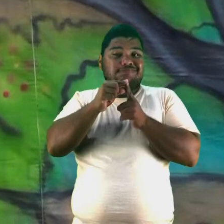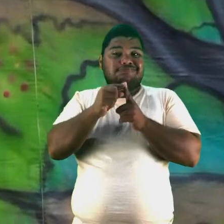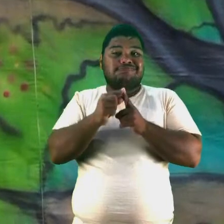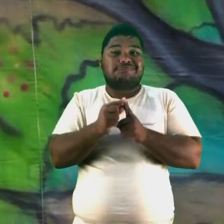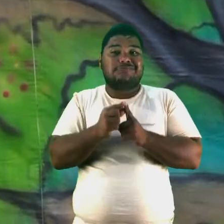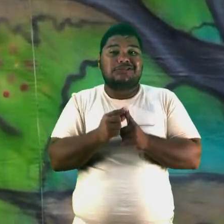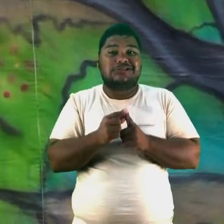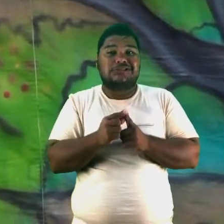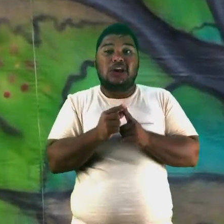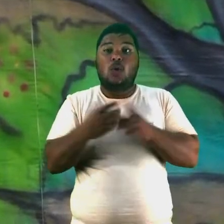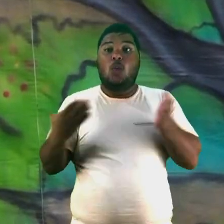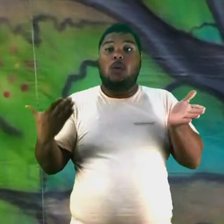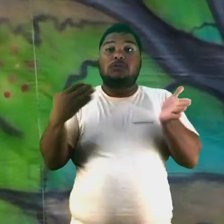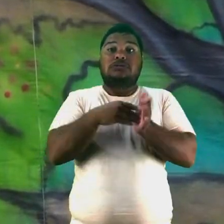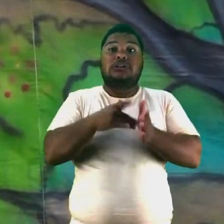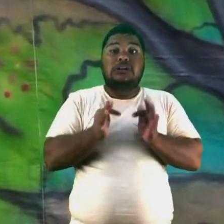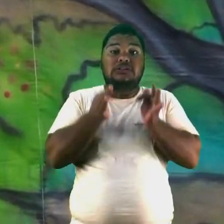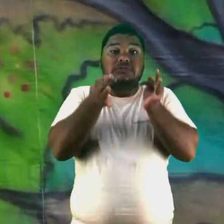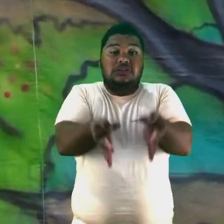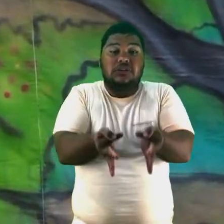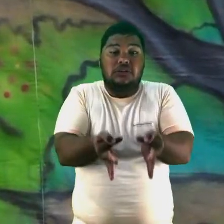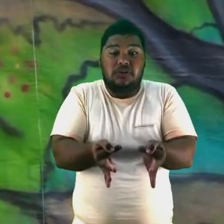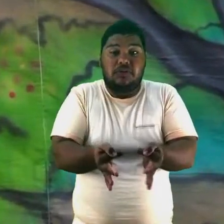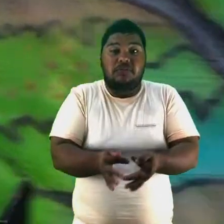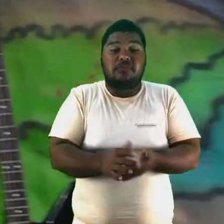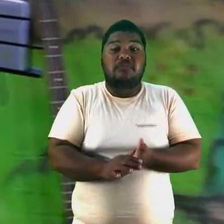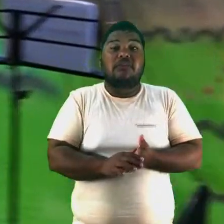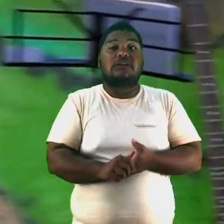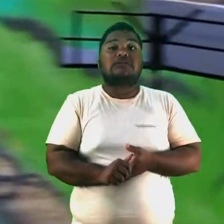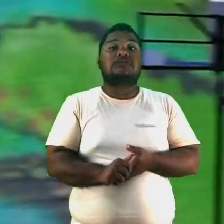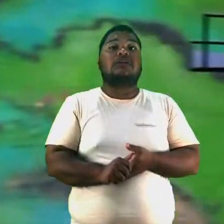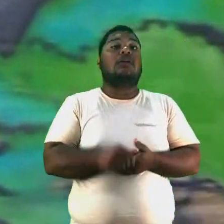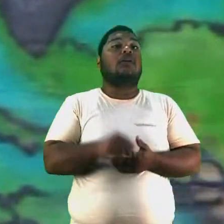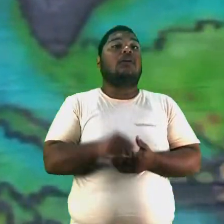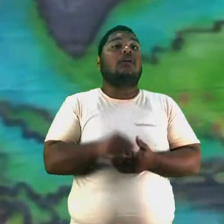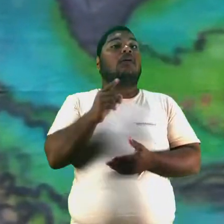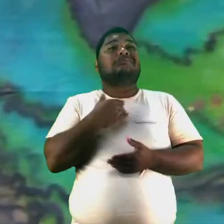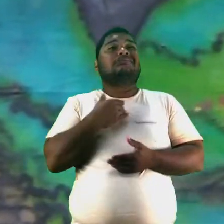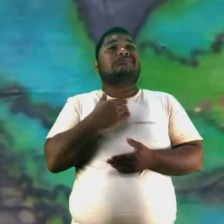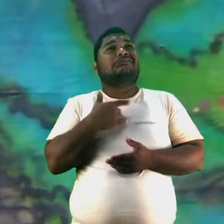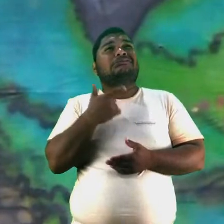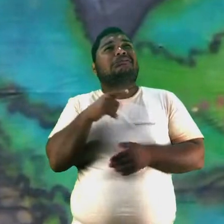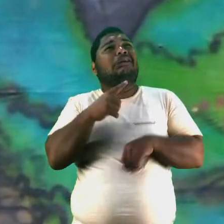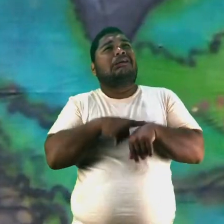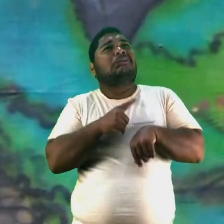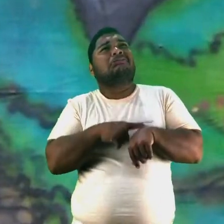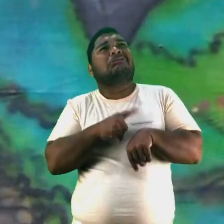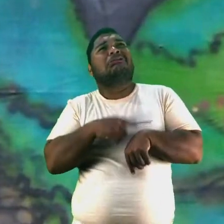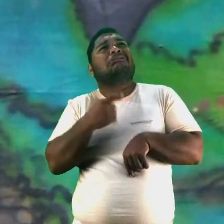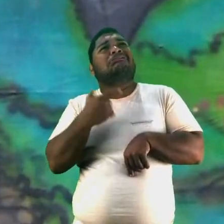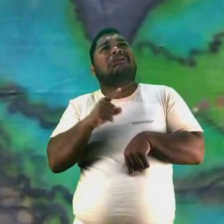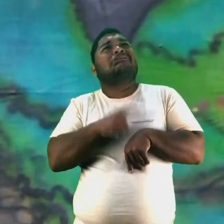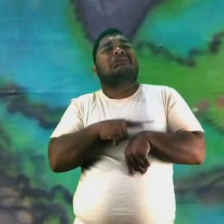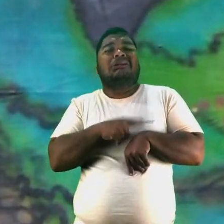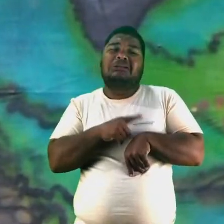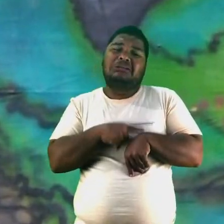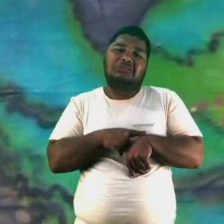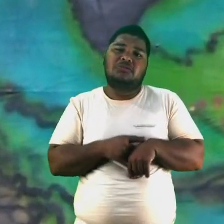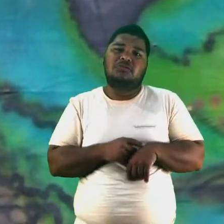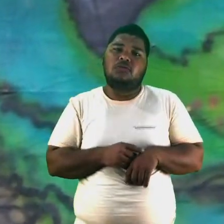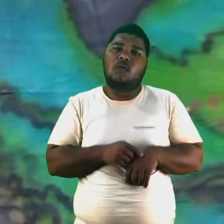tempo de fazer a meditação, eu não tive tempo de tirar os momentos. Não, você precisa marcar o horário.